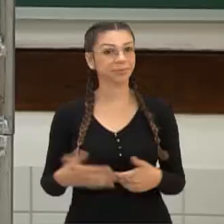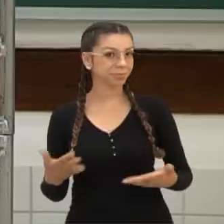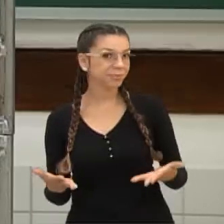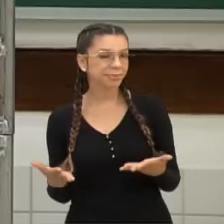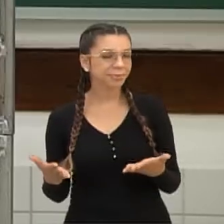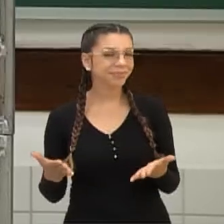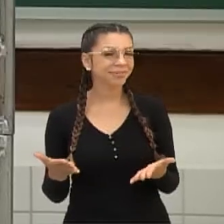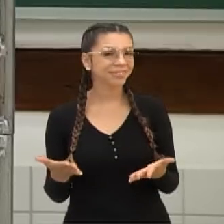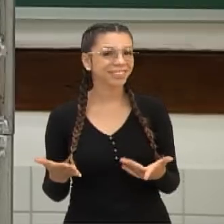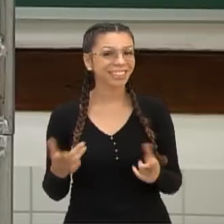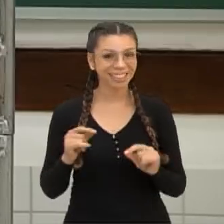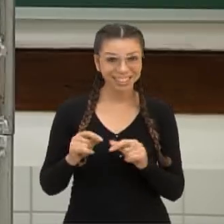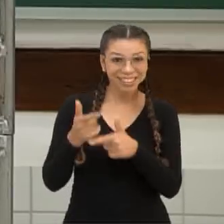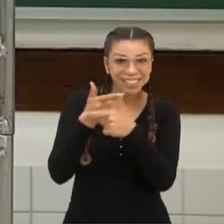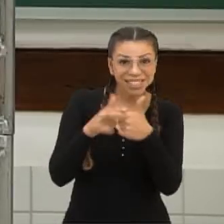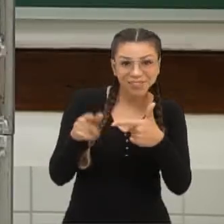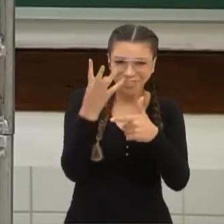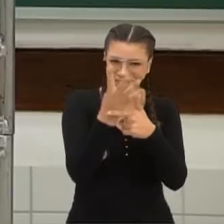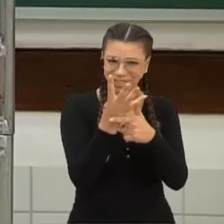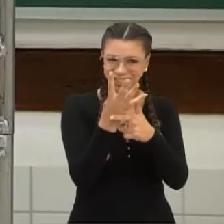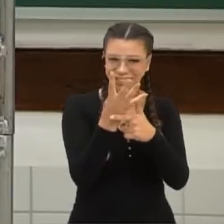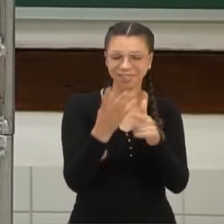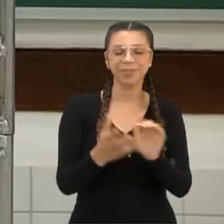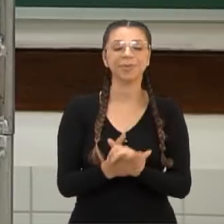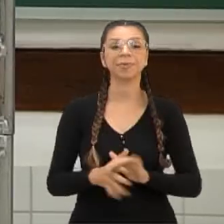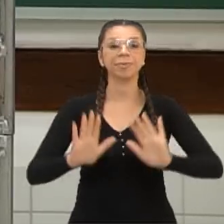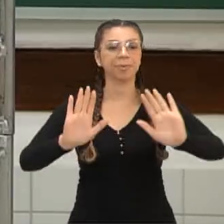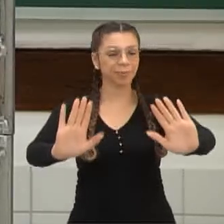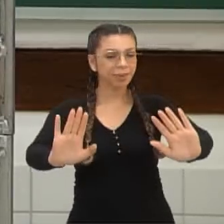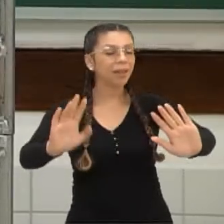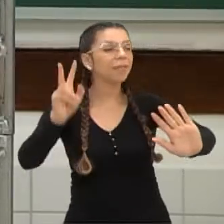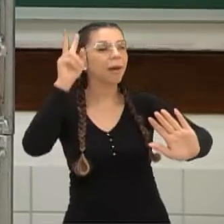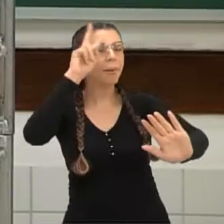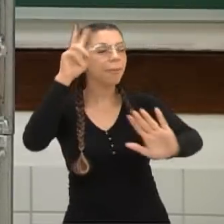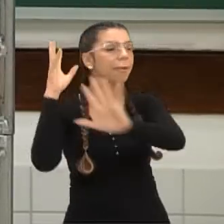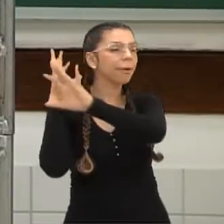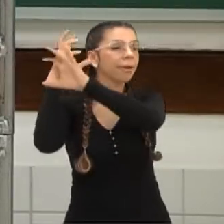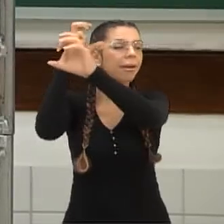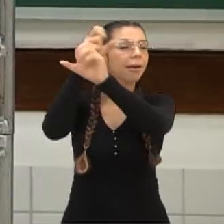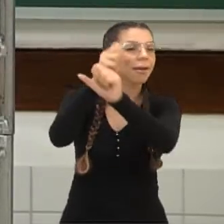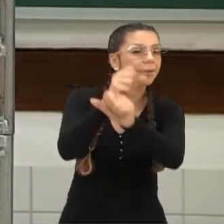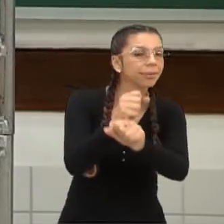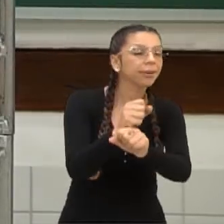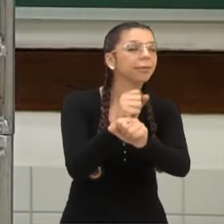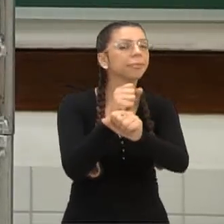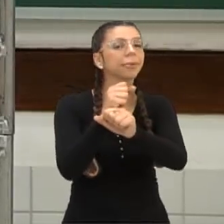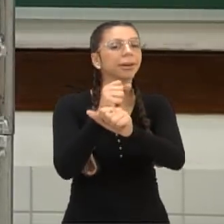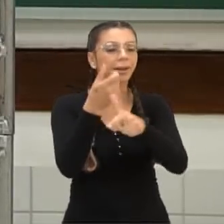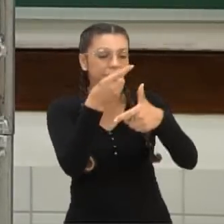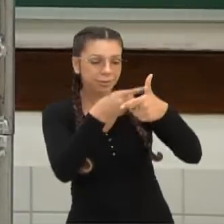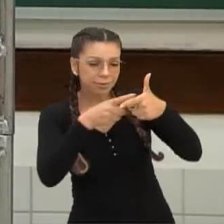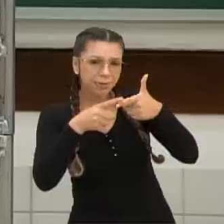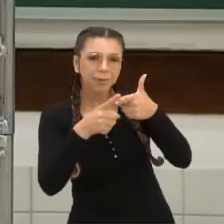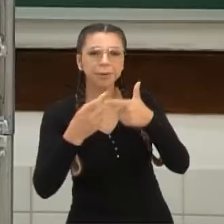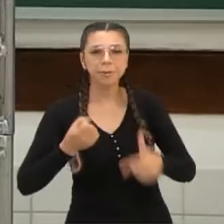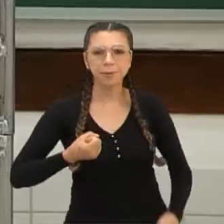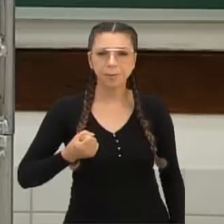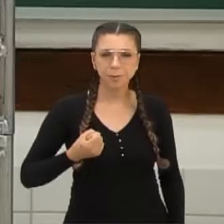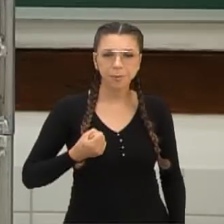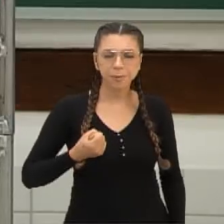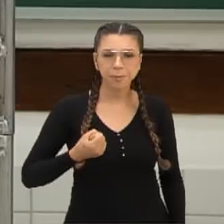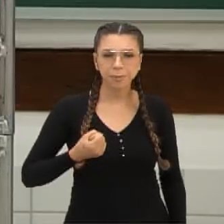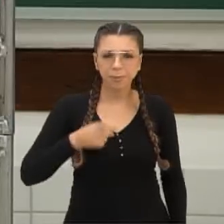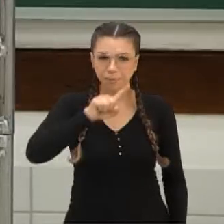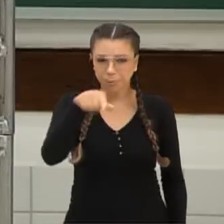E aí, pessoal, dividiram por 4? Vamos relembrar a divisão de número decimal por 4? Opa,